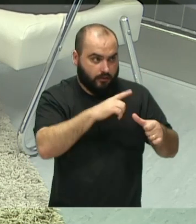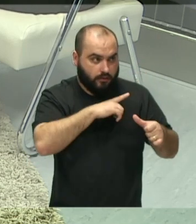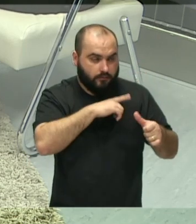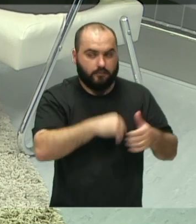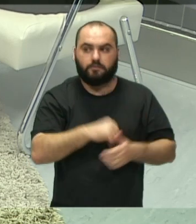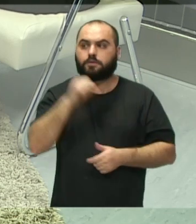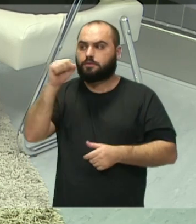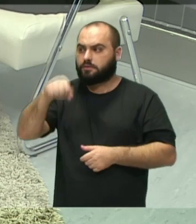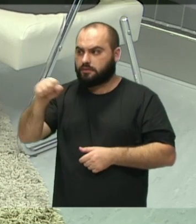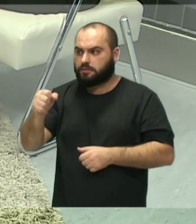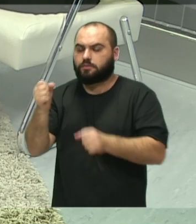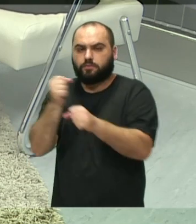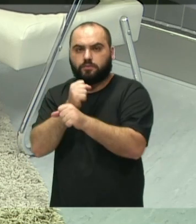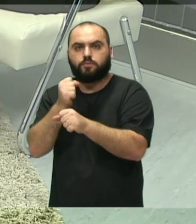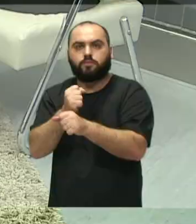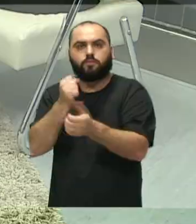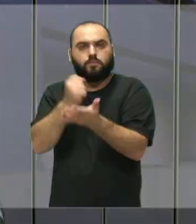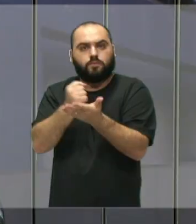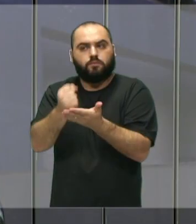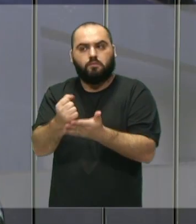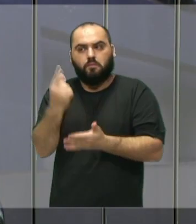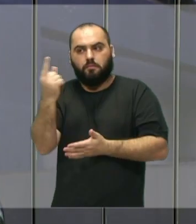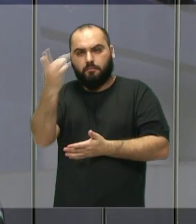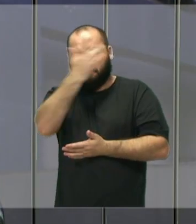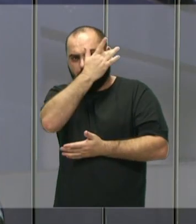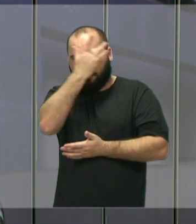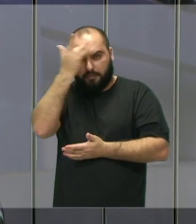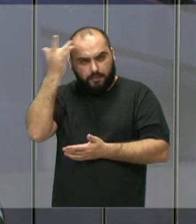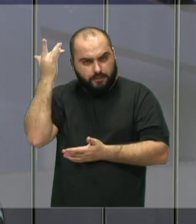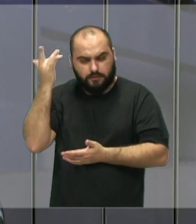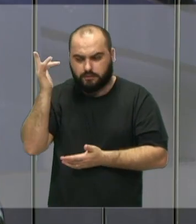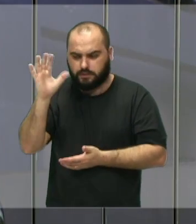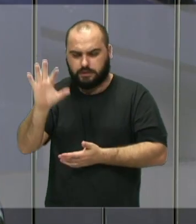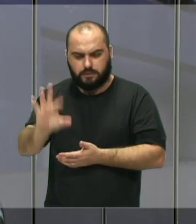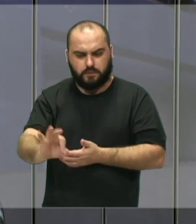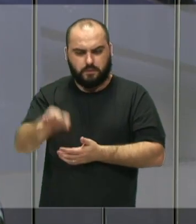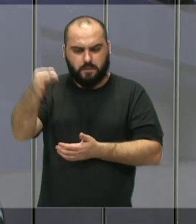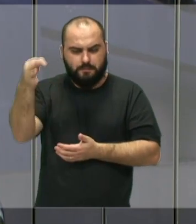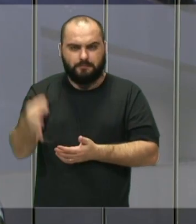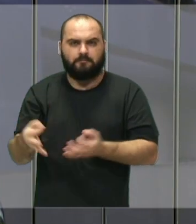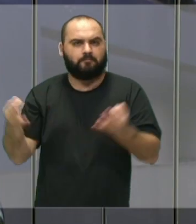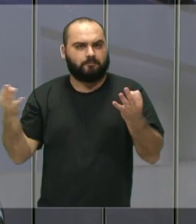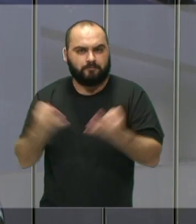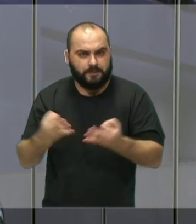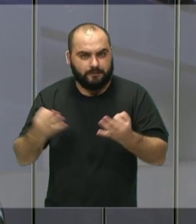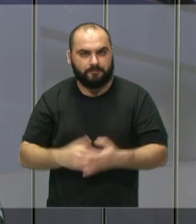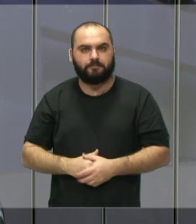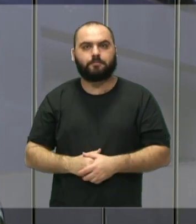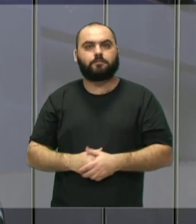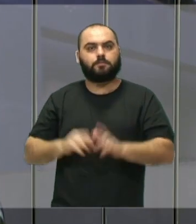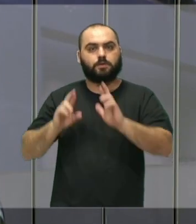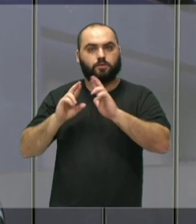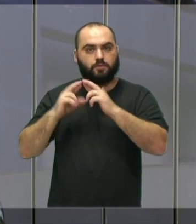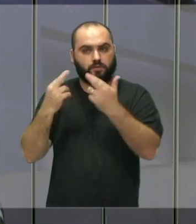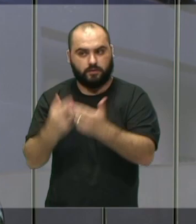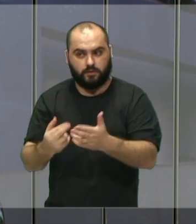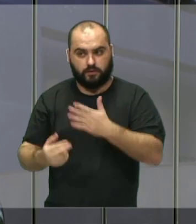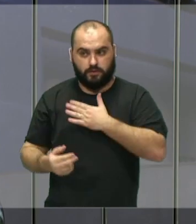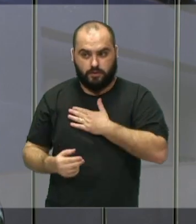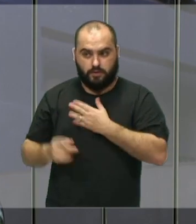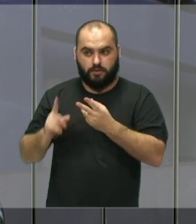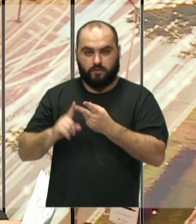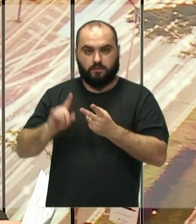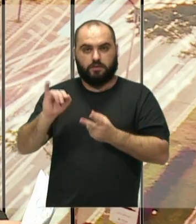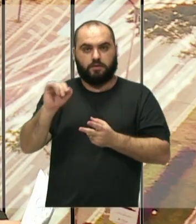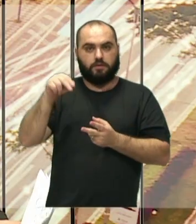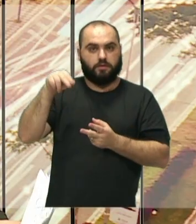Sim, a construtora Claros contratou uma pessoa muito, muito eficiente. Então, foi feita uma reunião, eu fiz uma reunião, o Ines